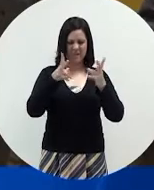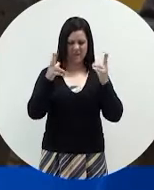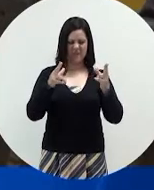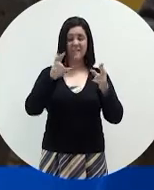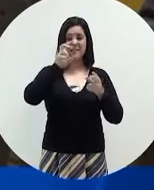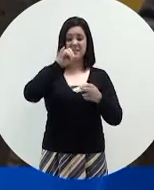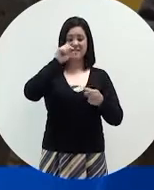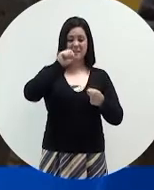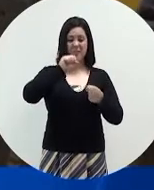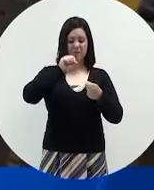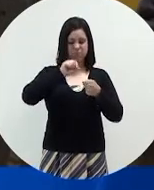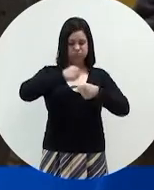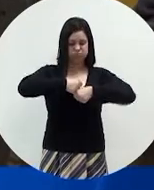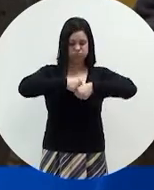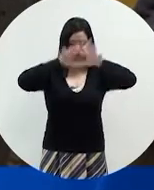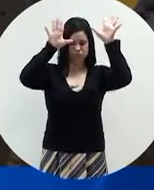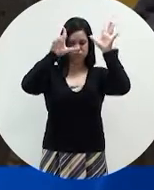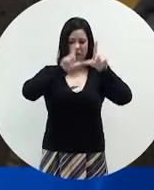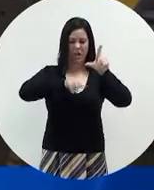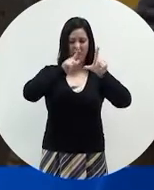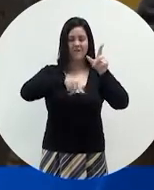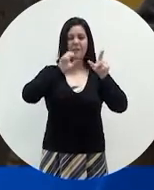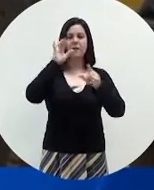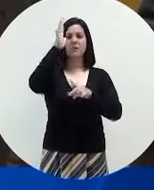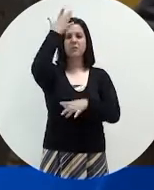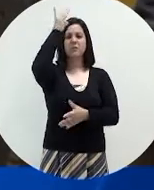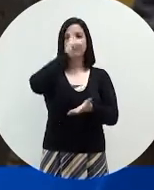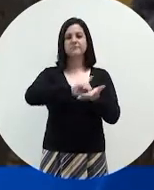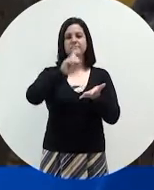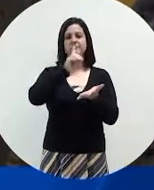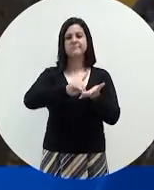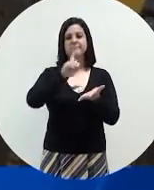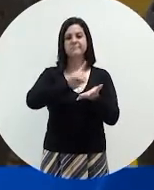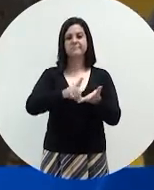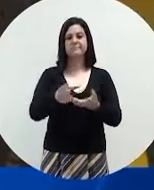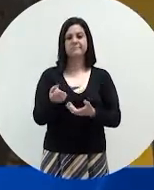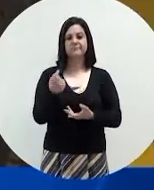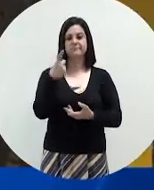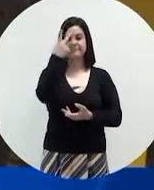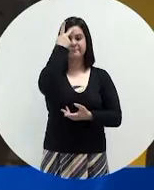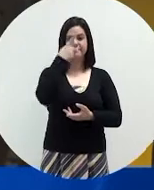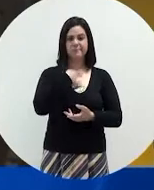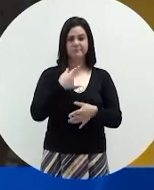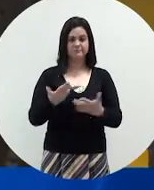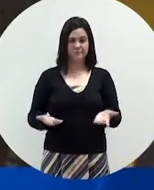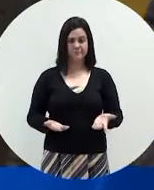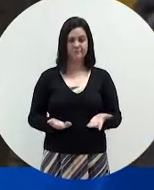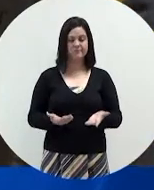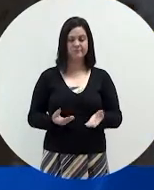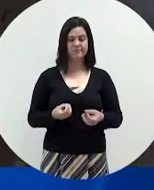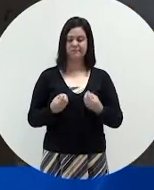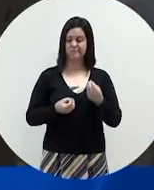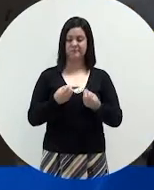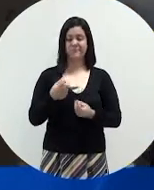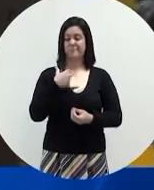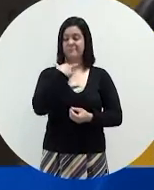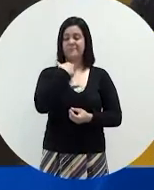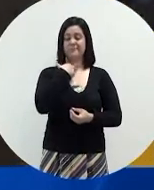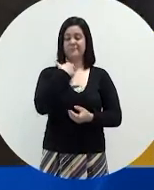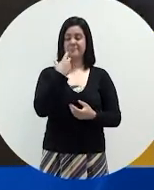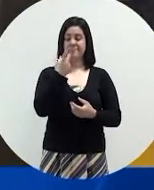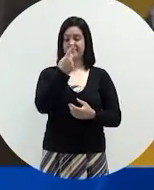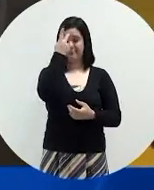chumbo que nem carimbo, organizava em placas e ia imprimindo as páginas. Era assim que a imprensa funcionava. E que estava